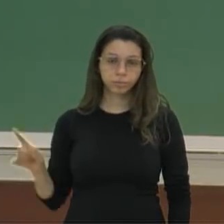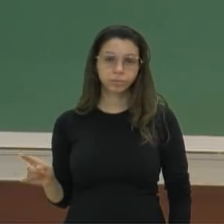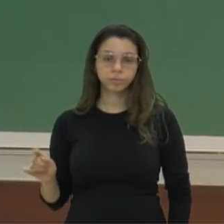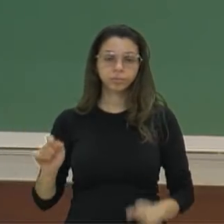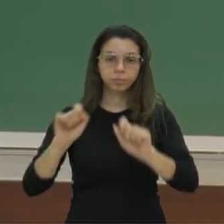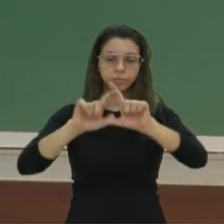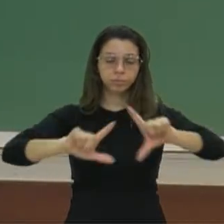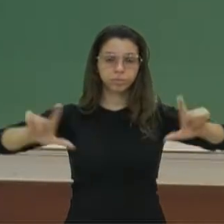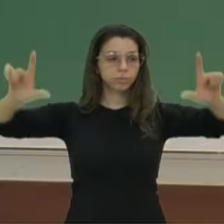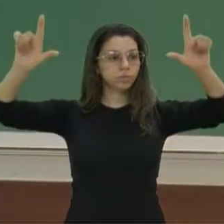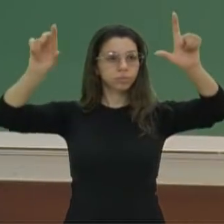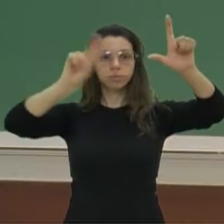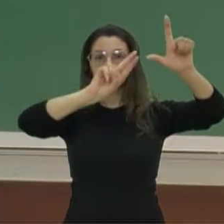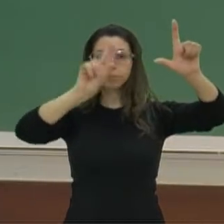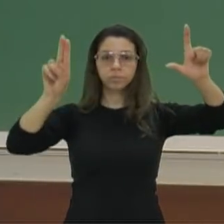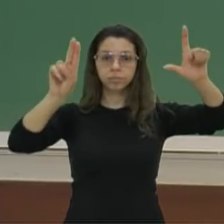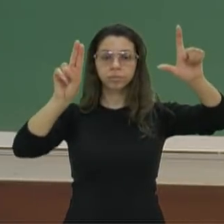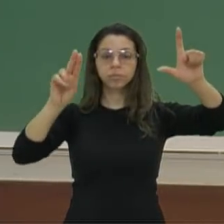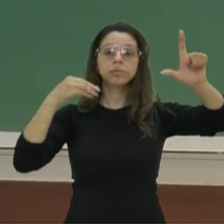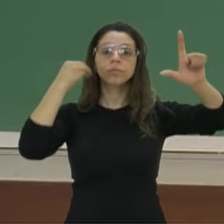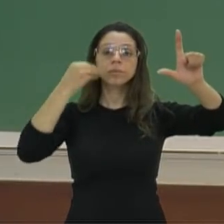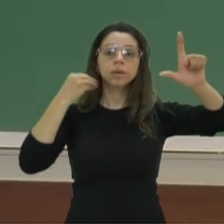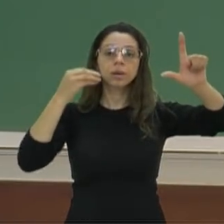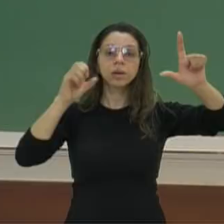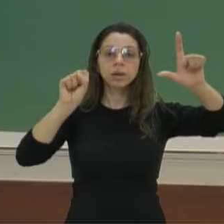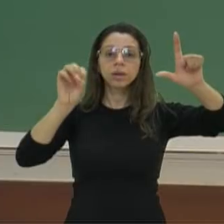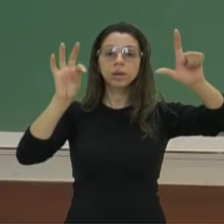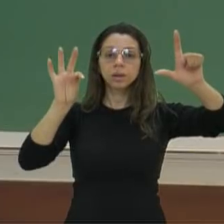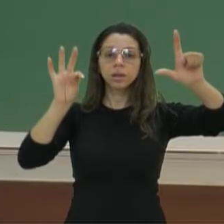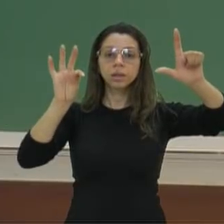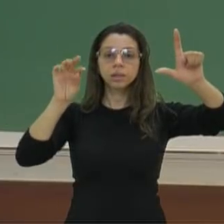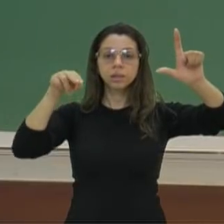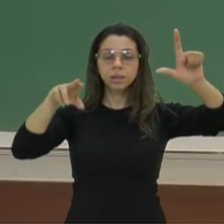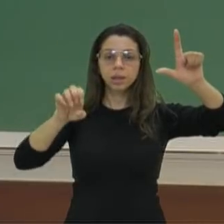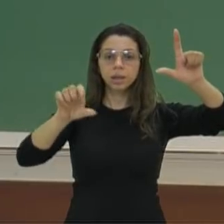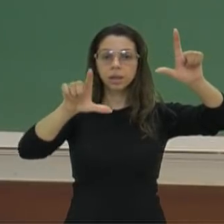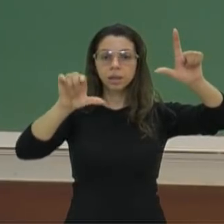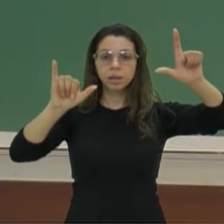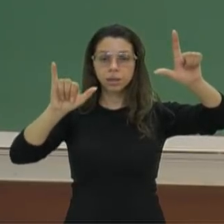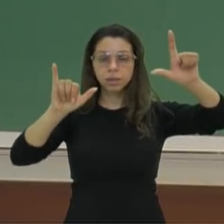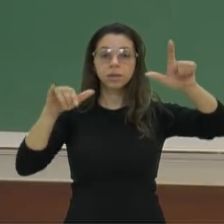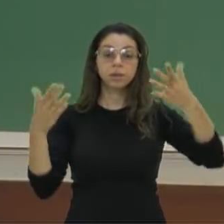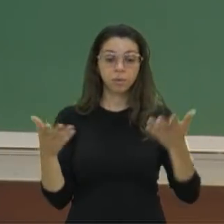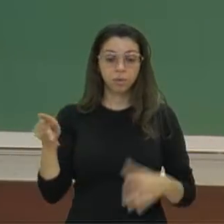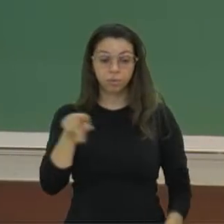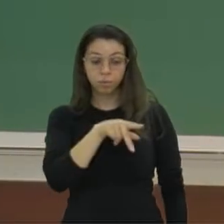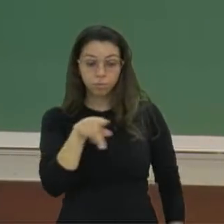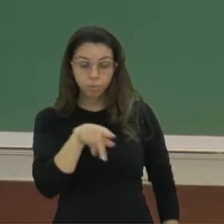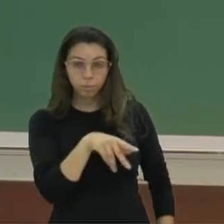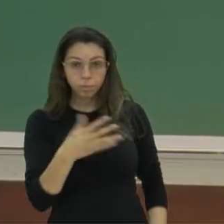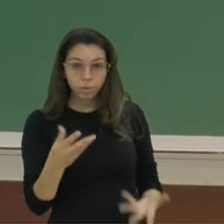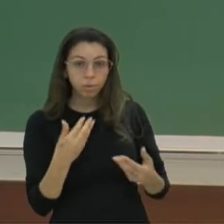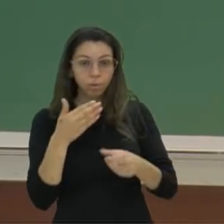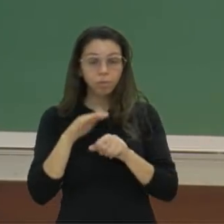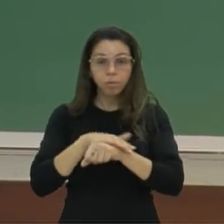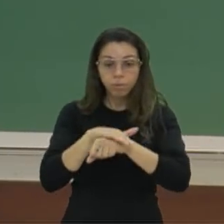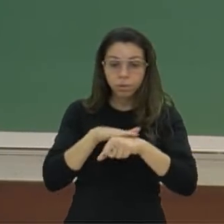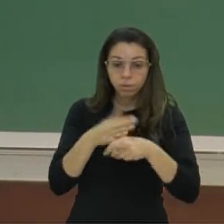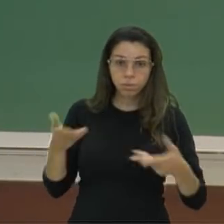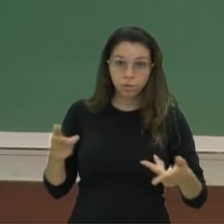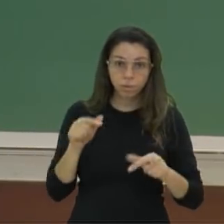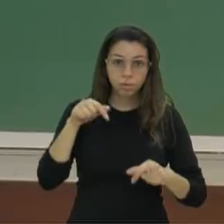cartaz se chama teste de Snellen. Eu não sou médico, eu sou professor. Então, o que a gente está conversando